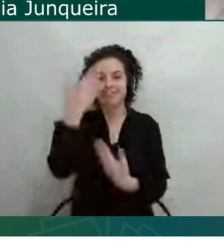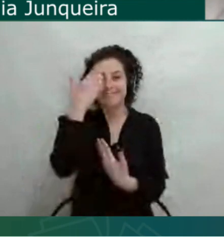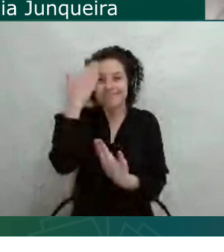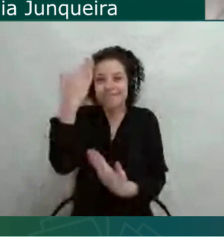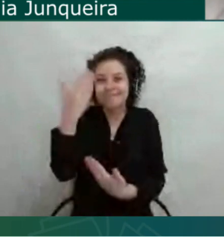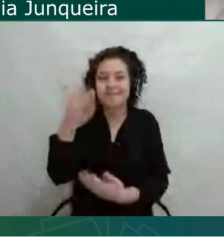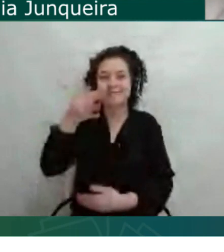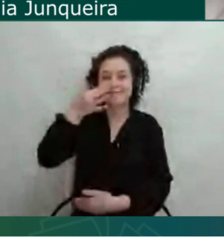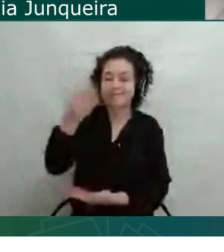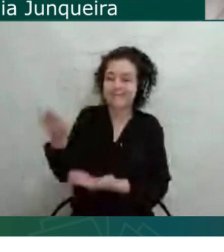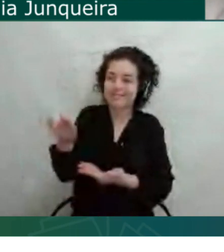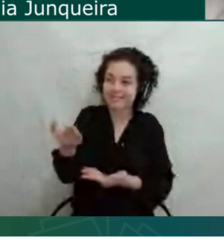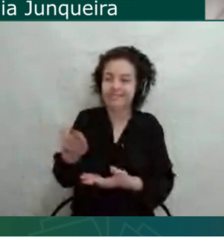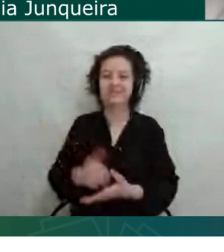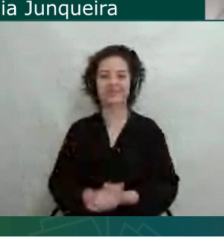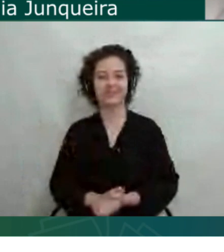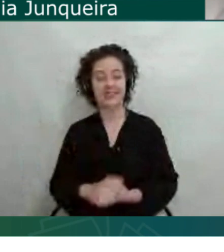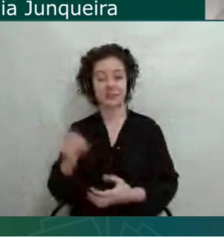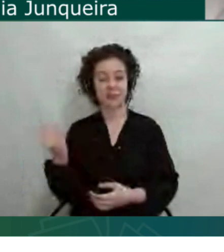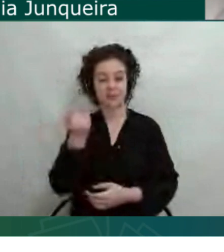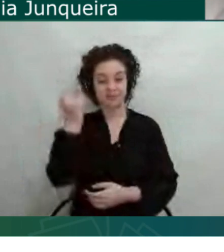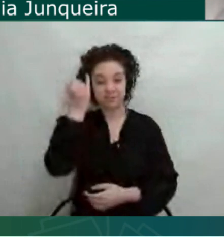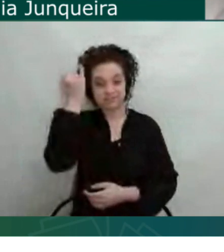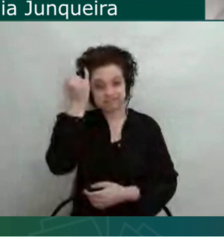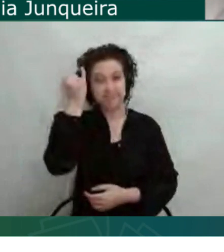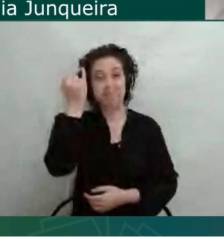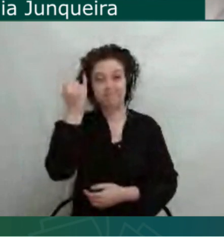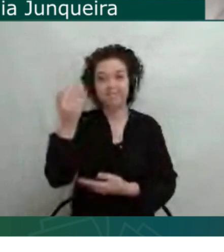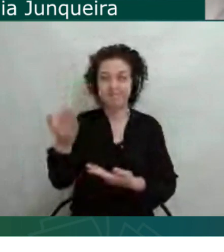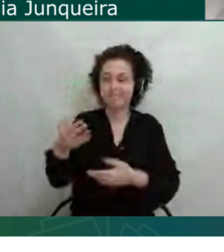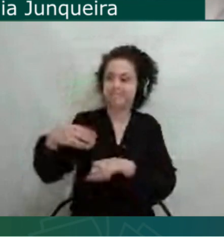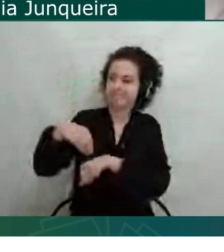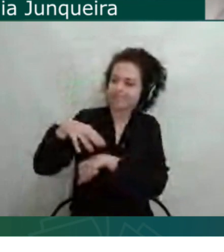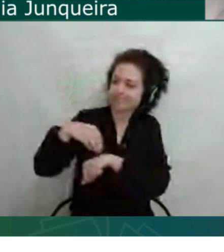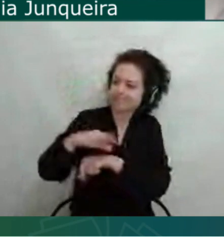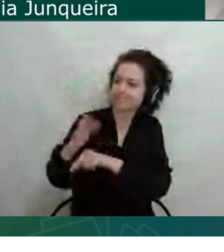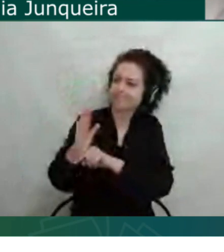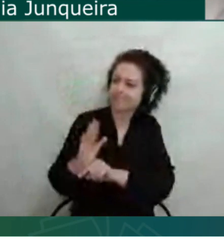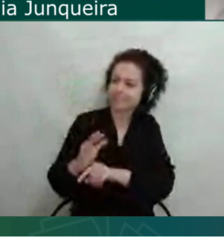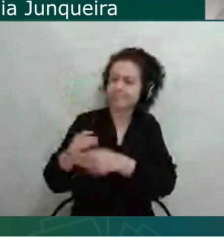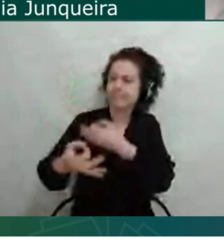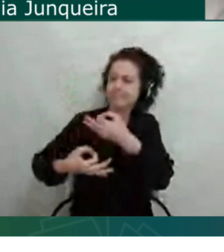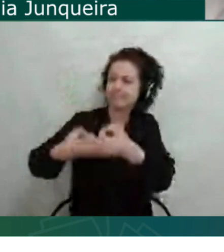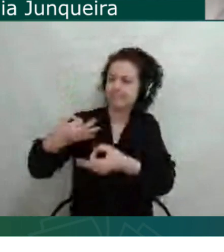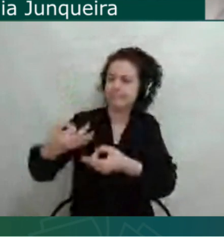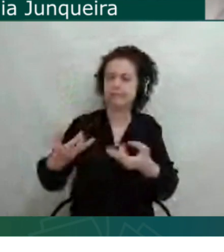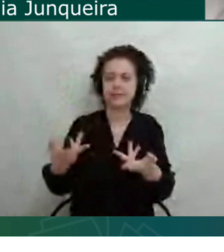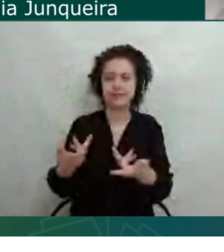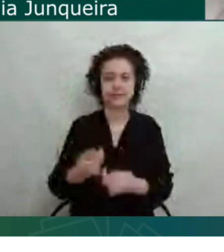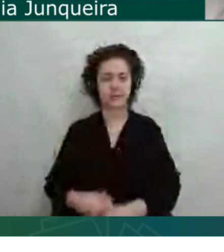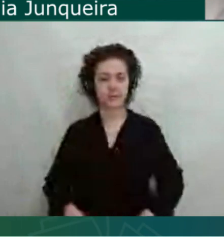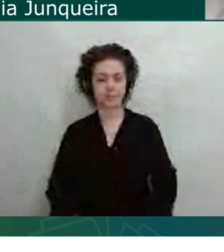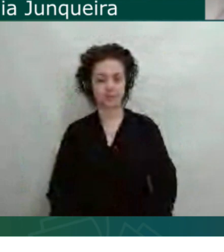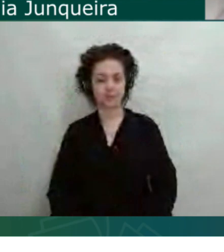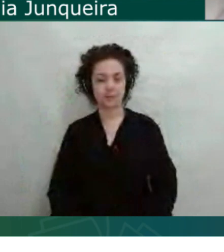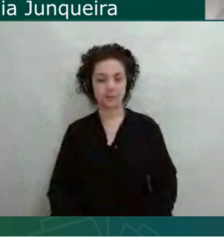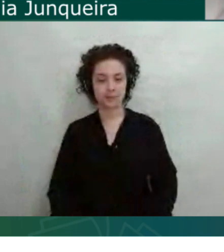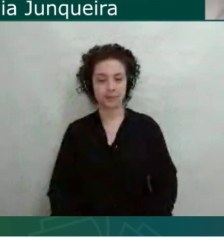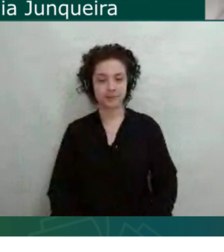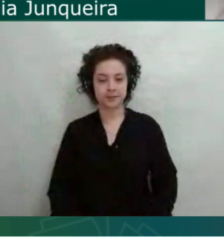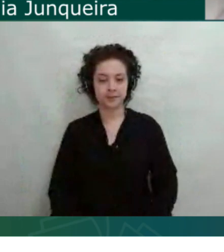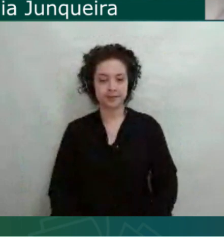aqui e a importância das suas contribuições, que certamente serão muito, muito robustas. Também gostaria de